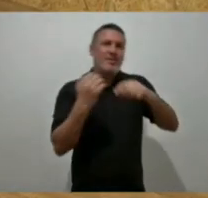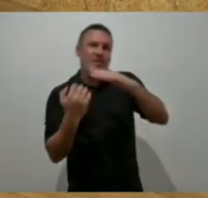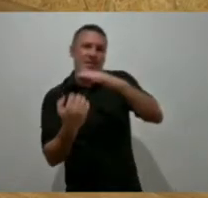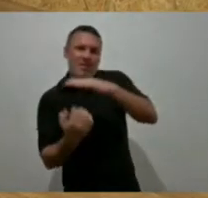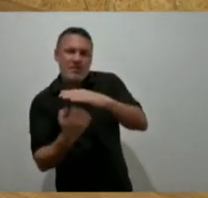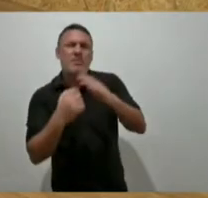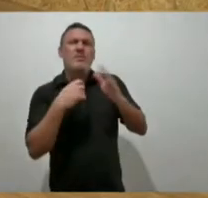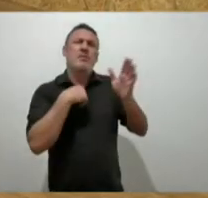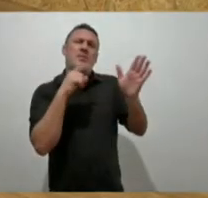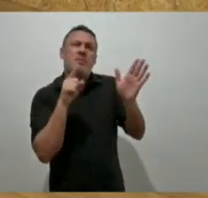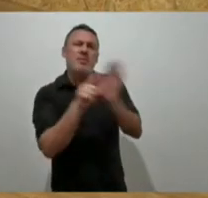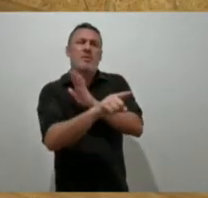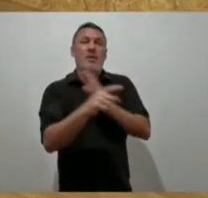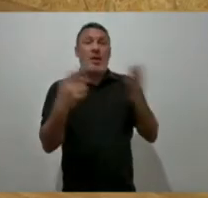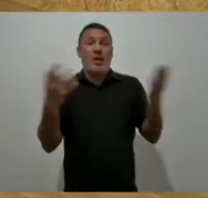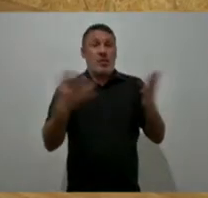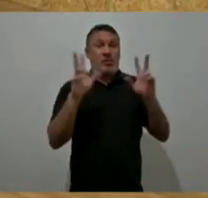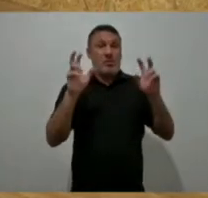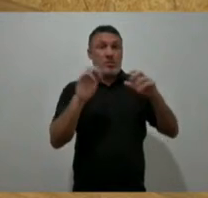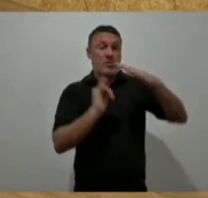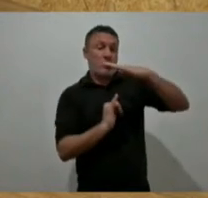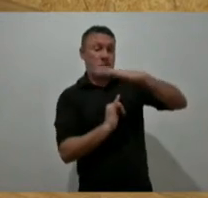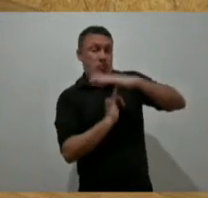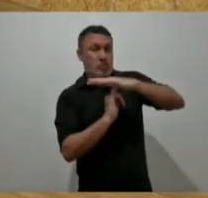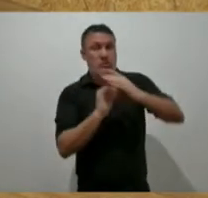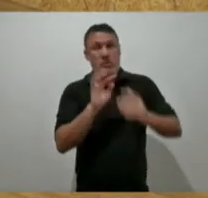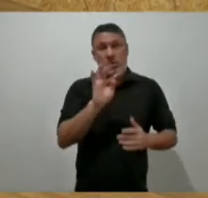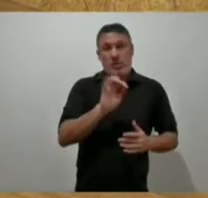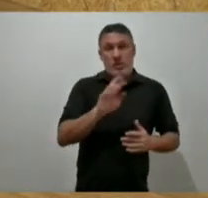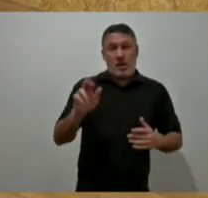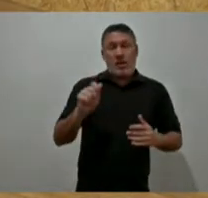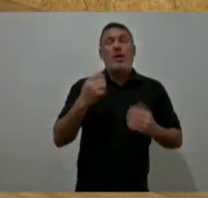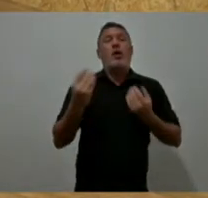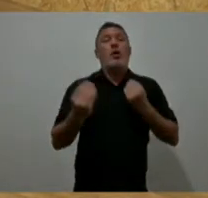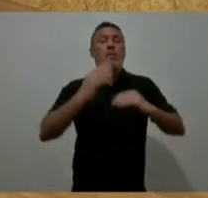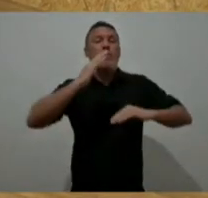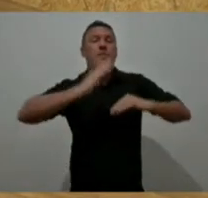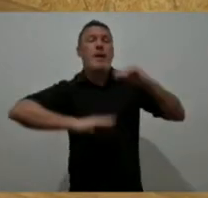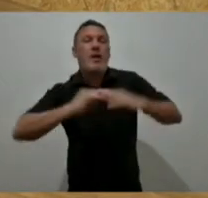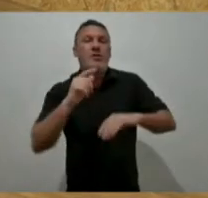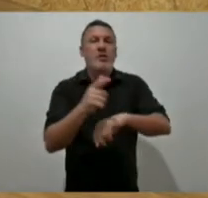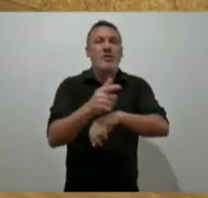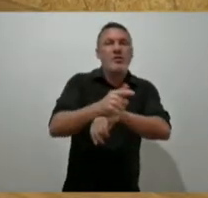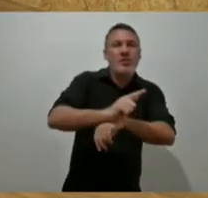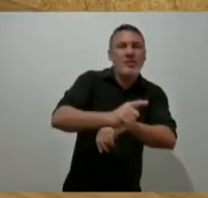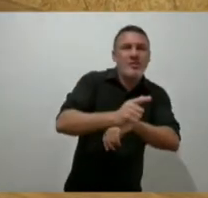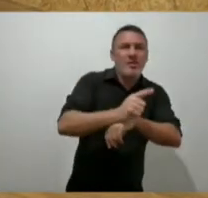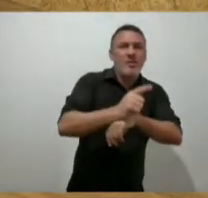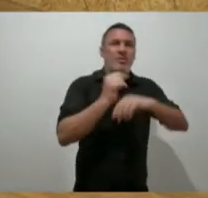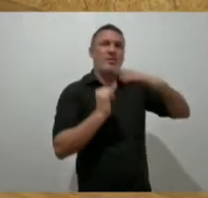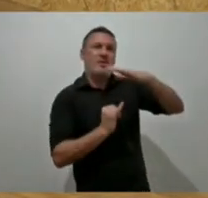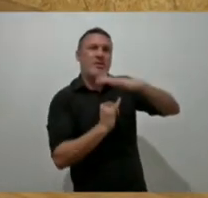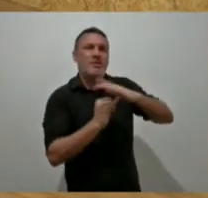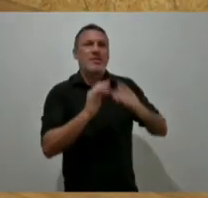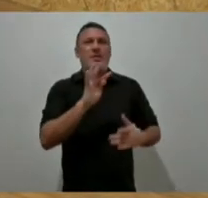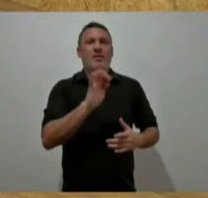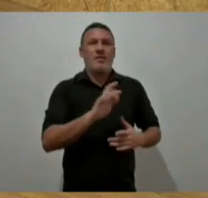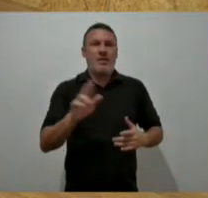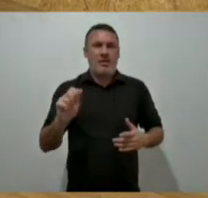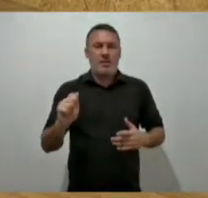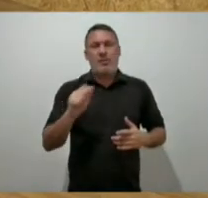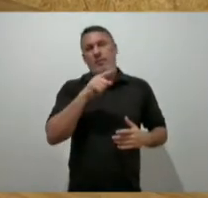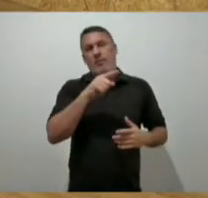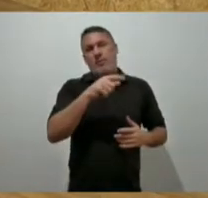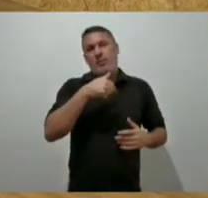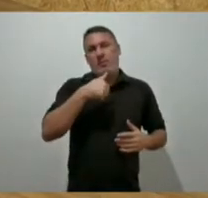agora, sobre as práticas de gestão do Instituto Terra. Vocês são um dos maiores empregadores da região em que vocês estão inseridos